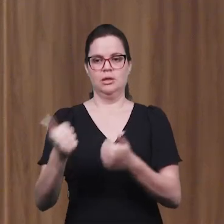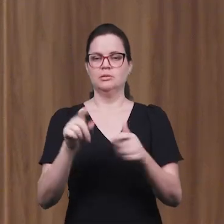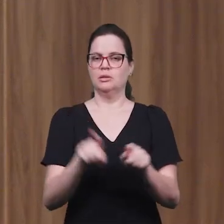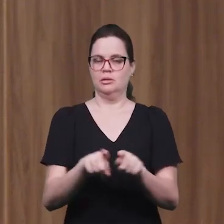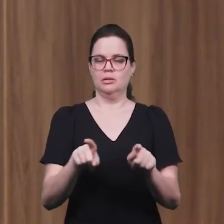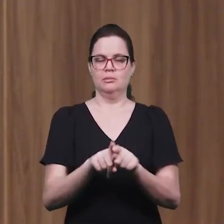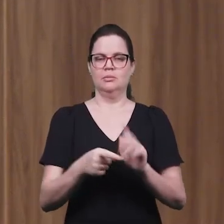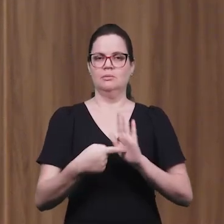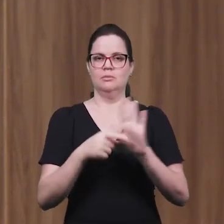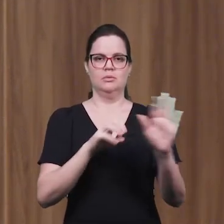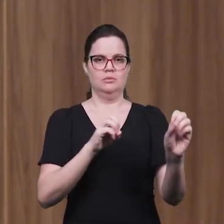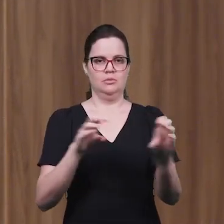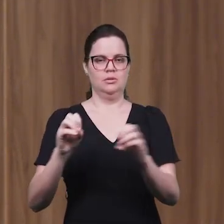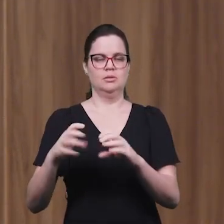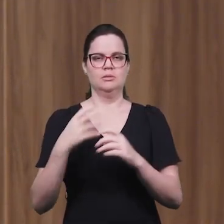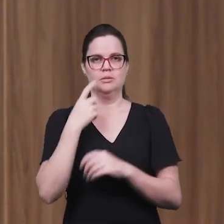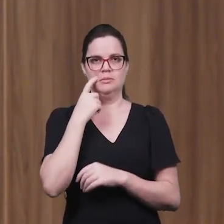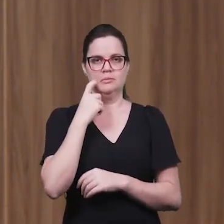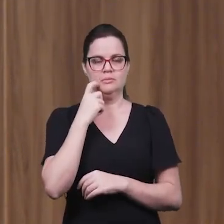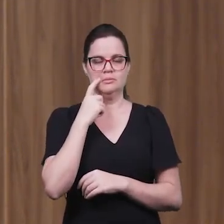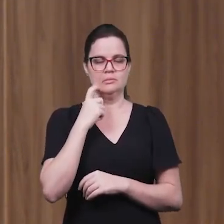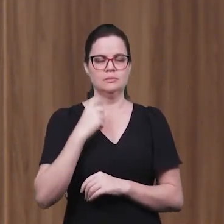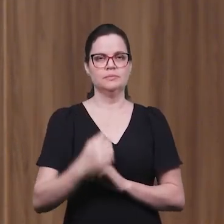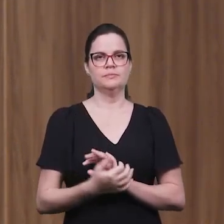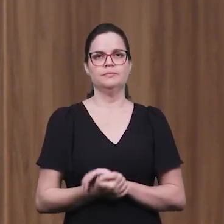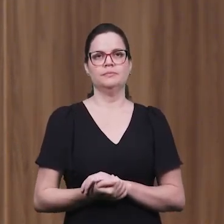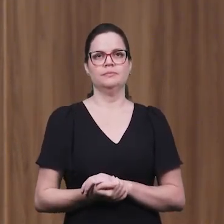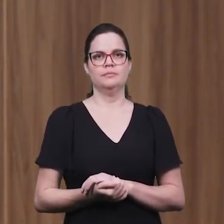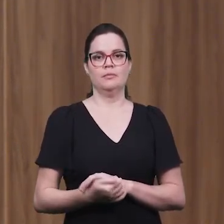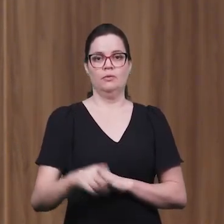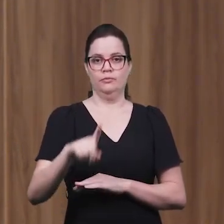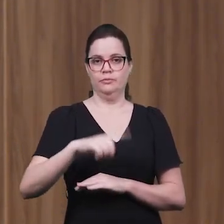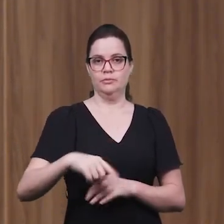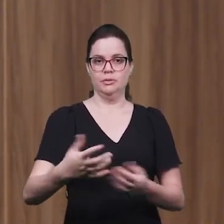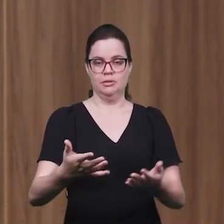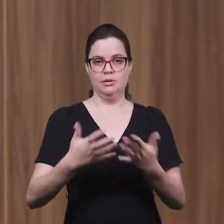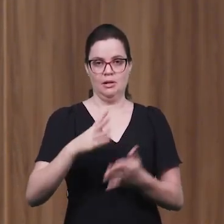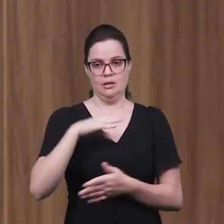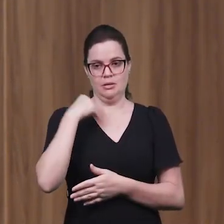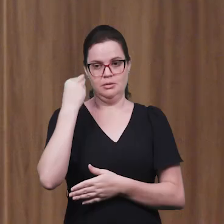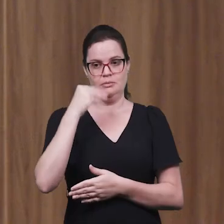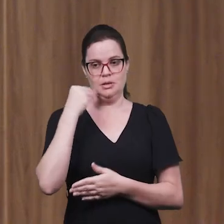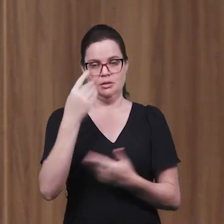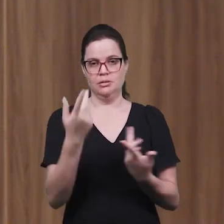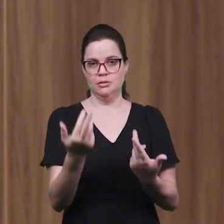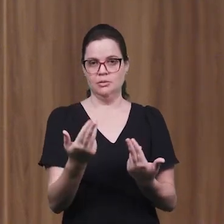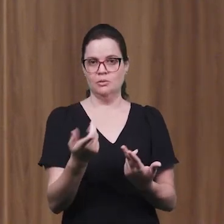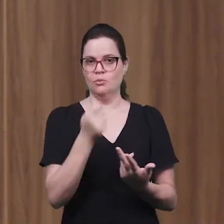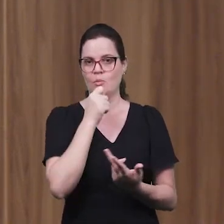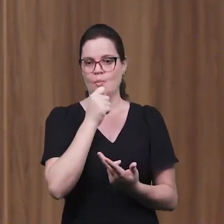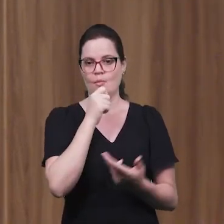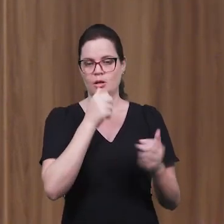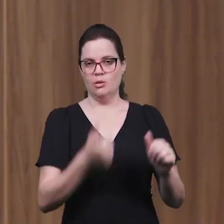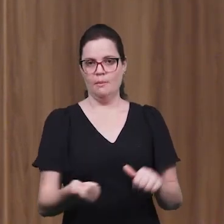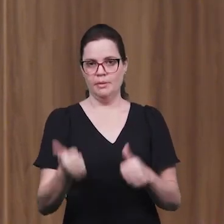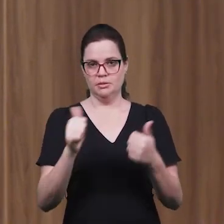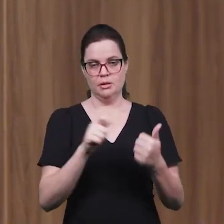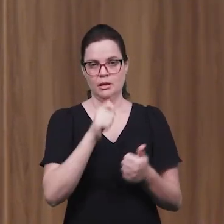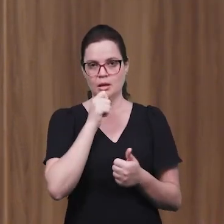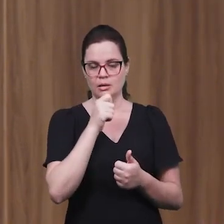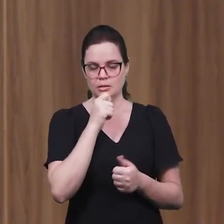deixar o ensino sobre o batismo. E todos aqueles que desejarem ter essa experiência, aqueles que ainda não